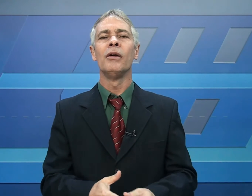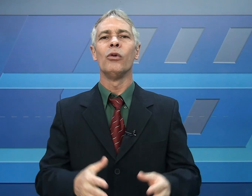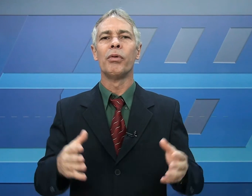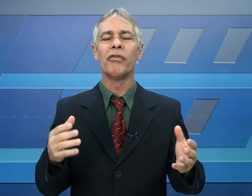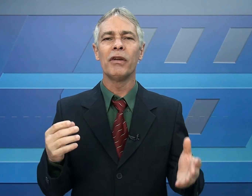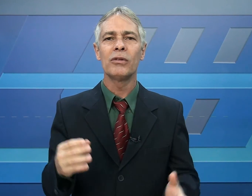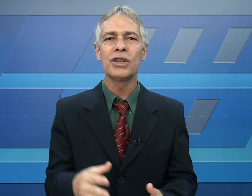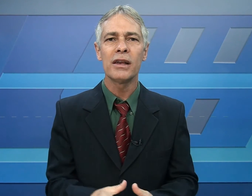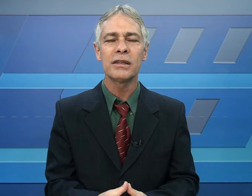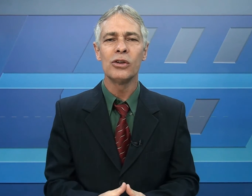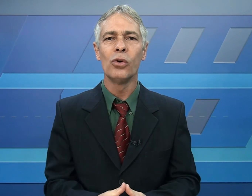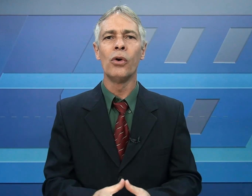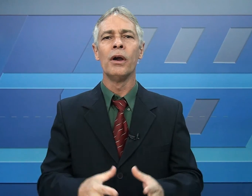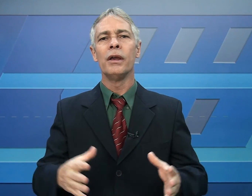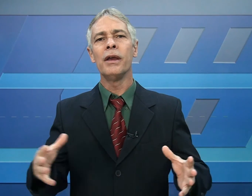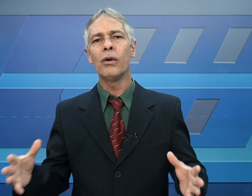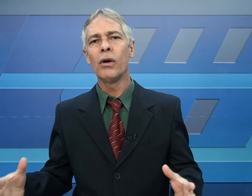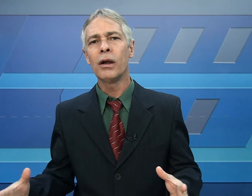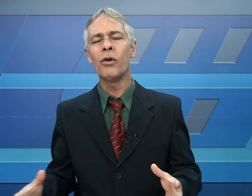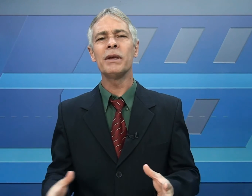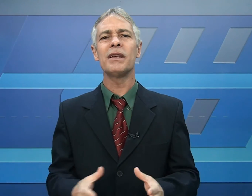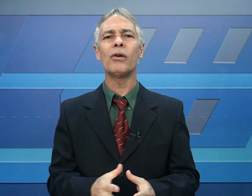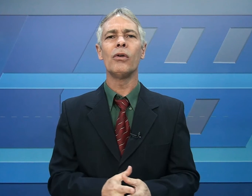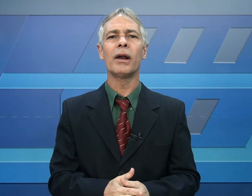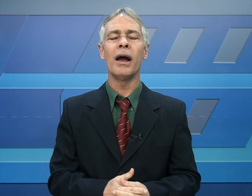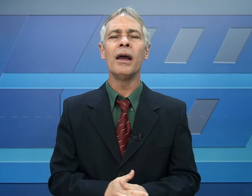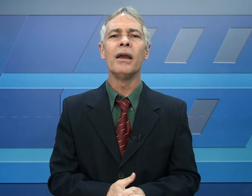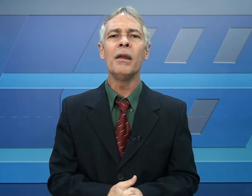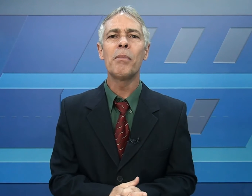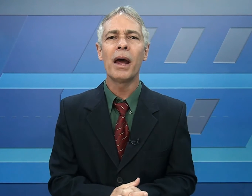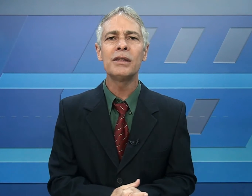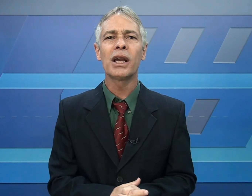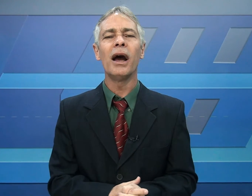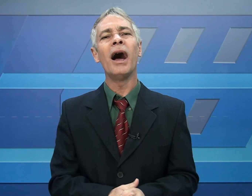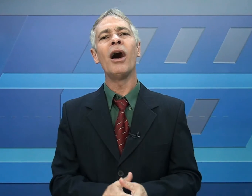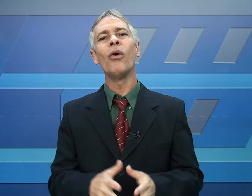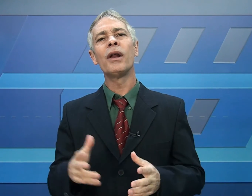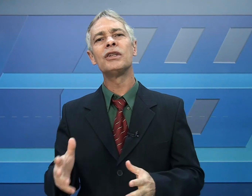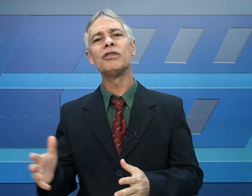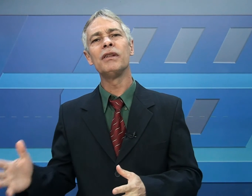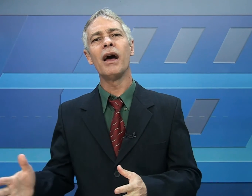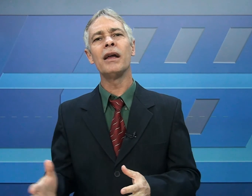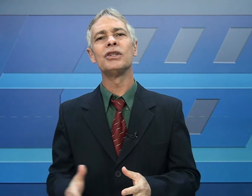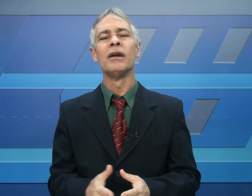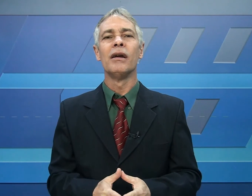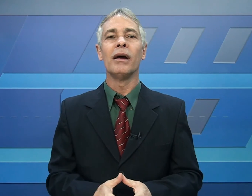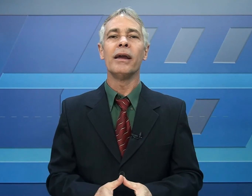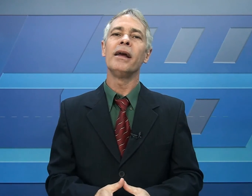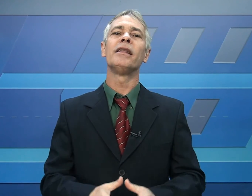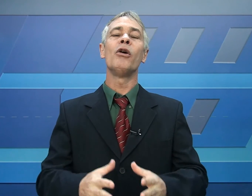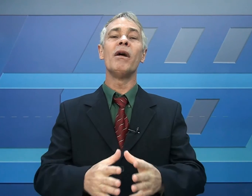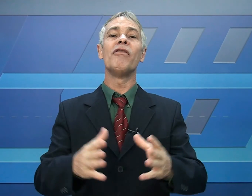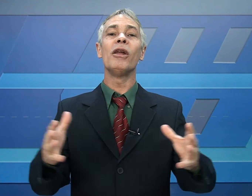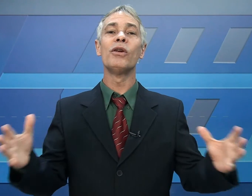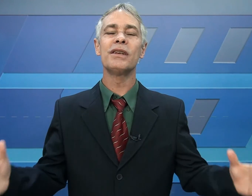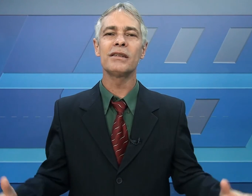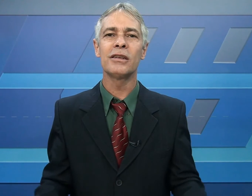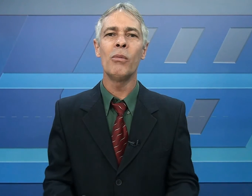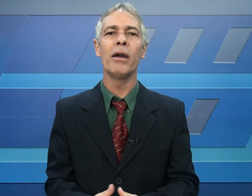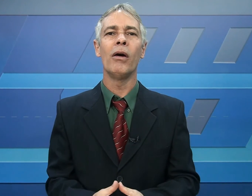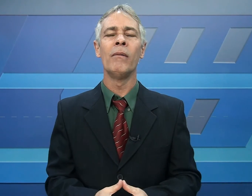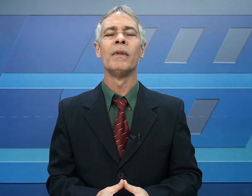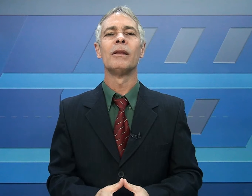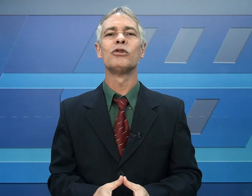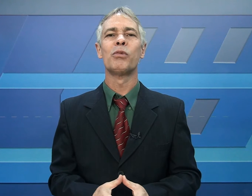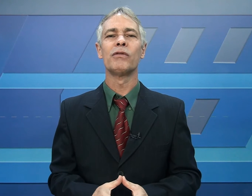Câmara, o prefeito já assinou e agora começar a colocar em prática a oratividade, até uma